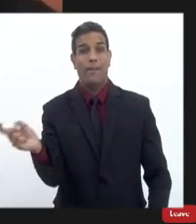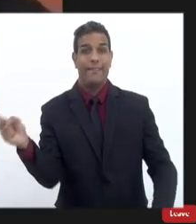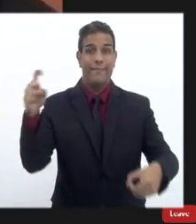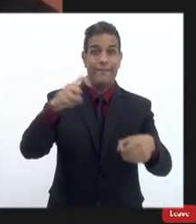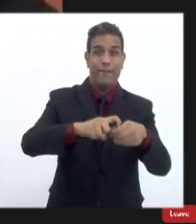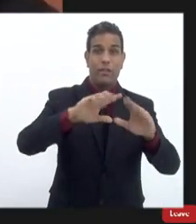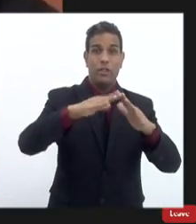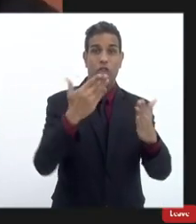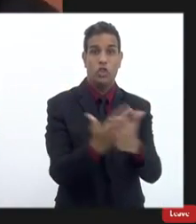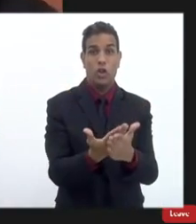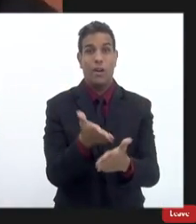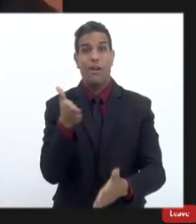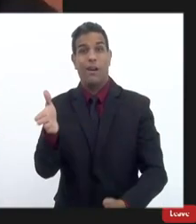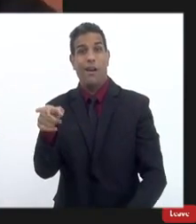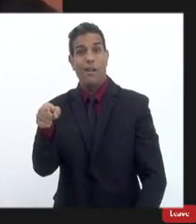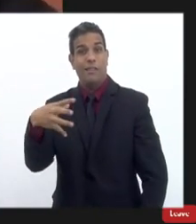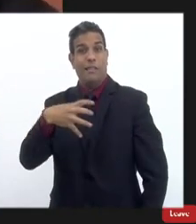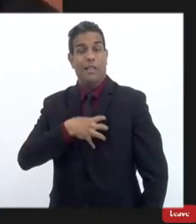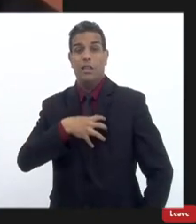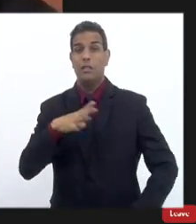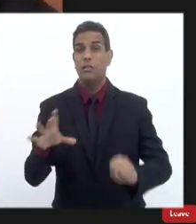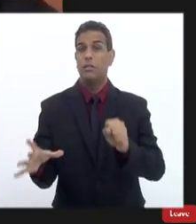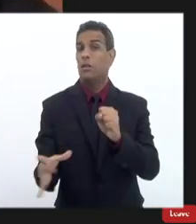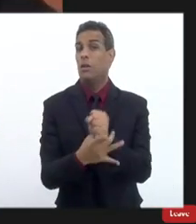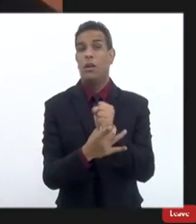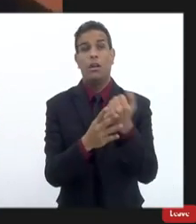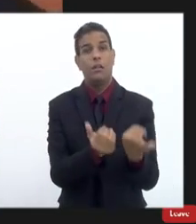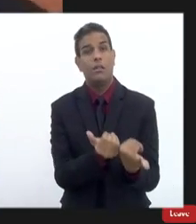escola se tiverem segurança que a escola vai dar,